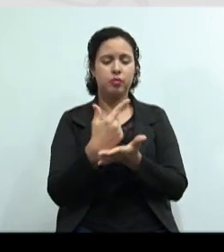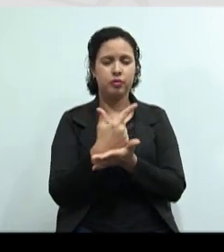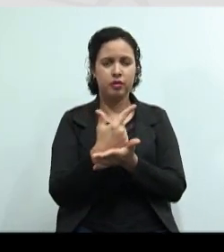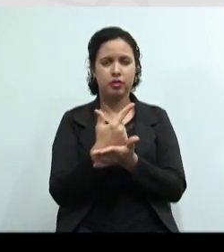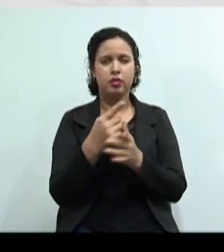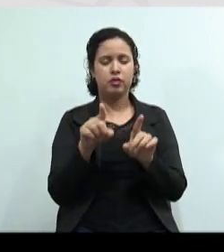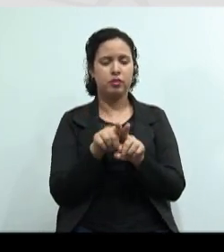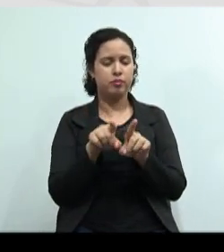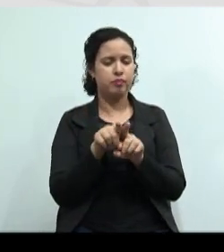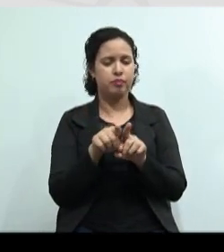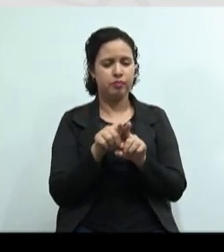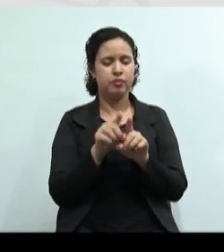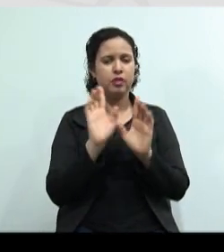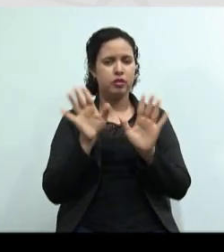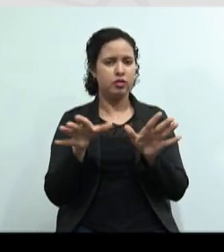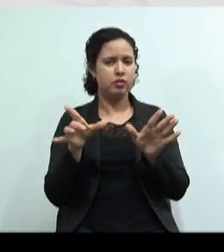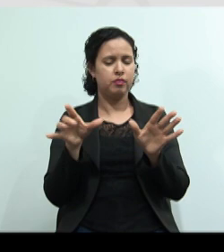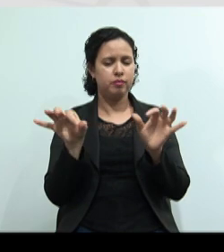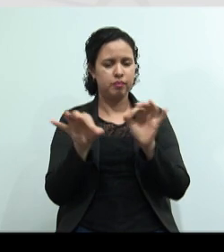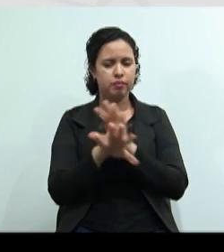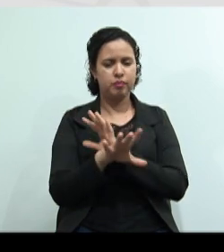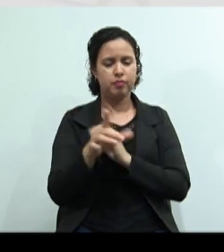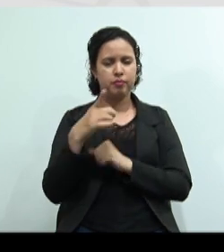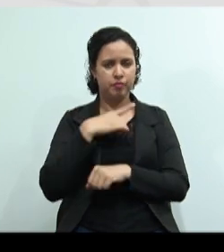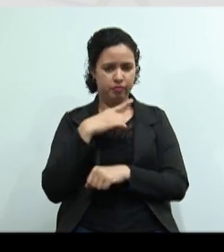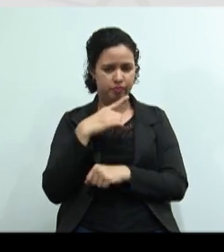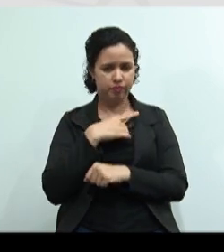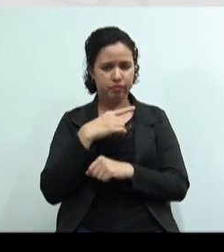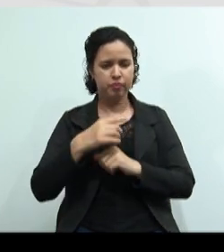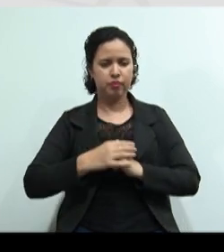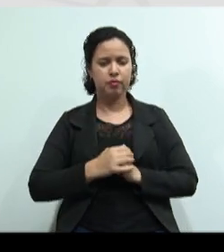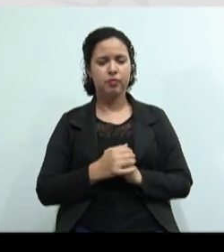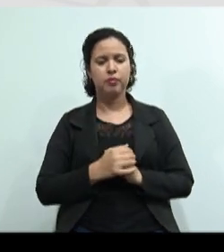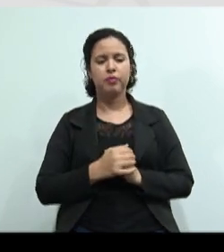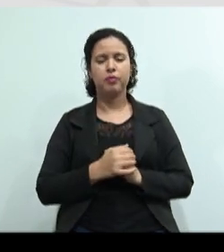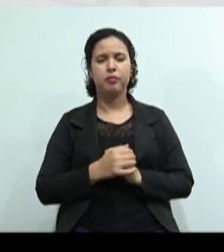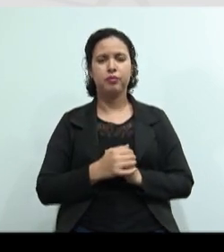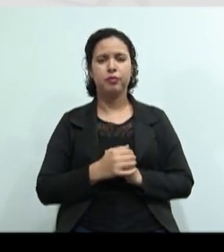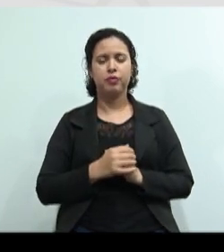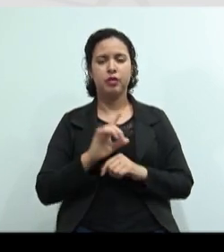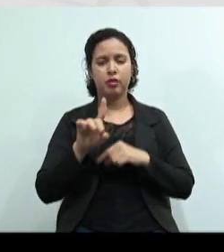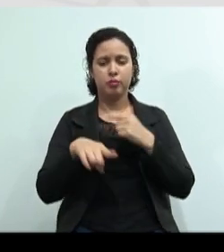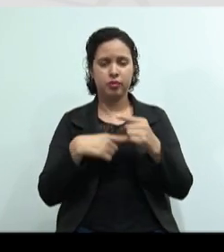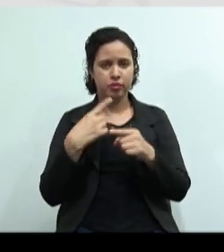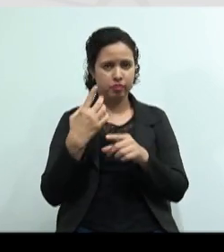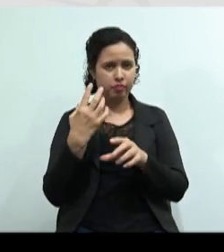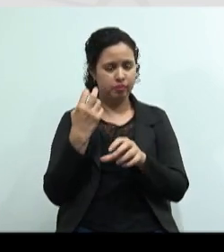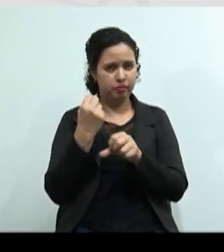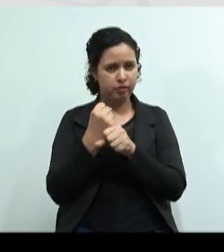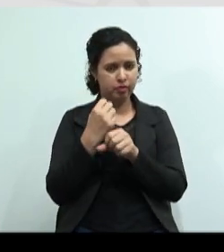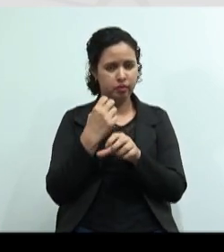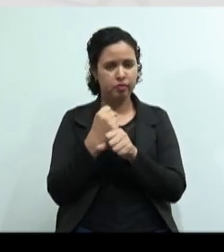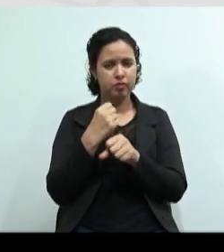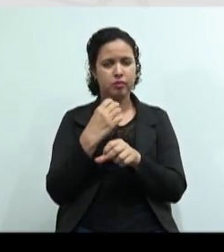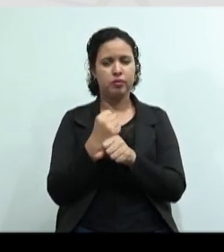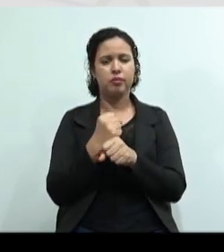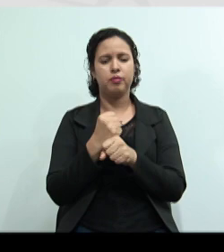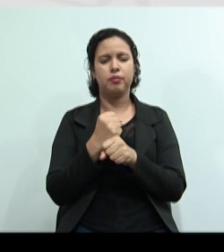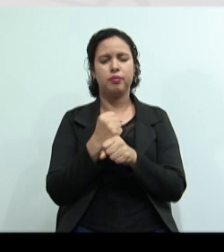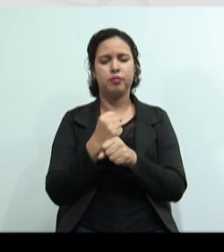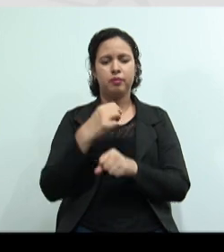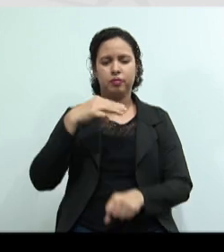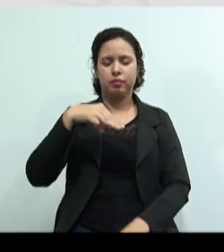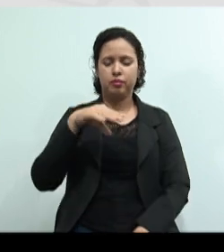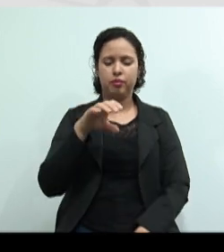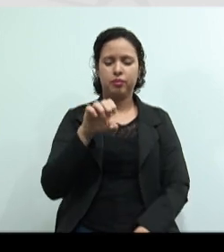anteriormente existentes. Ok, então nesse exemplo aqui eu não trouxe, a gente vai calcular a média, correto?